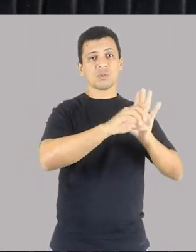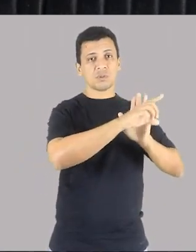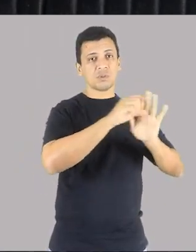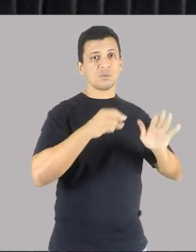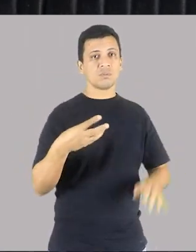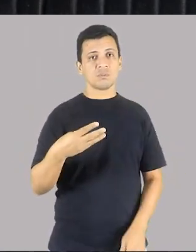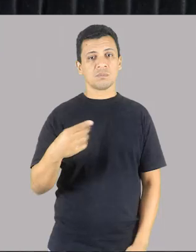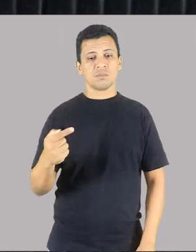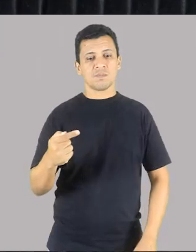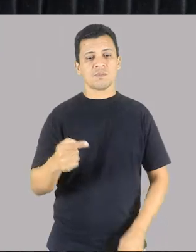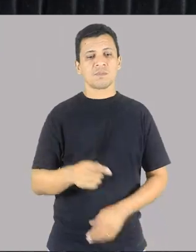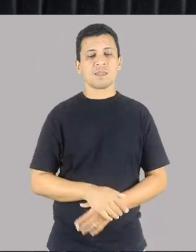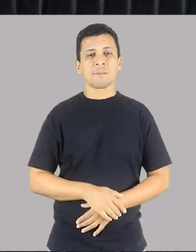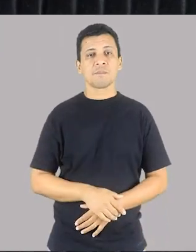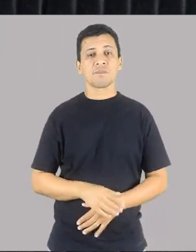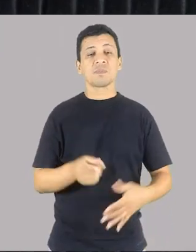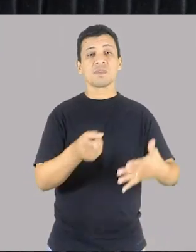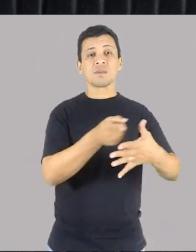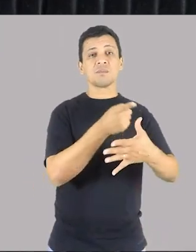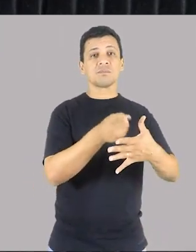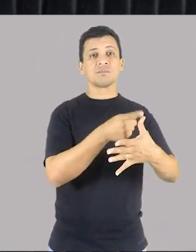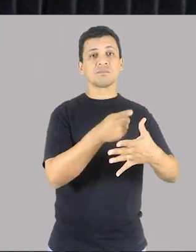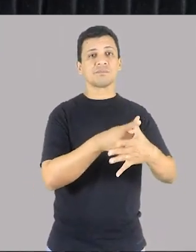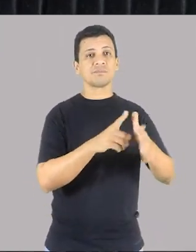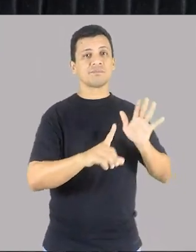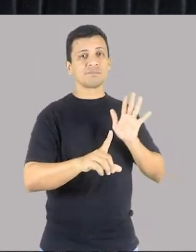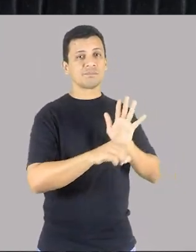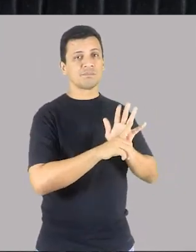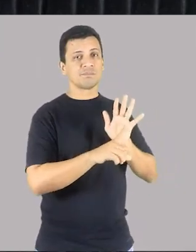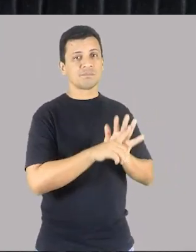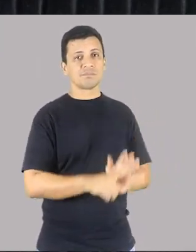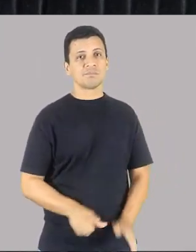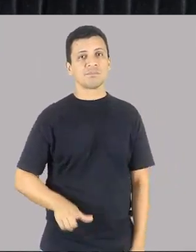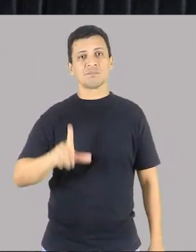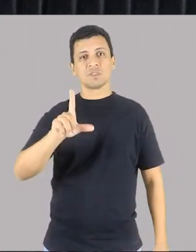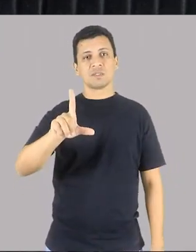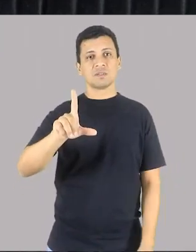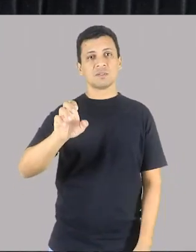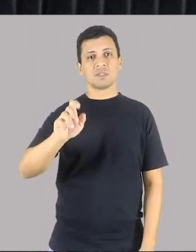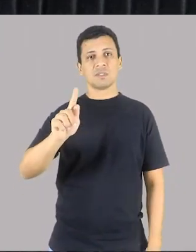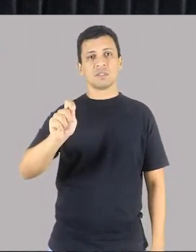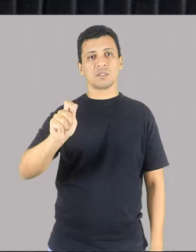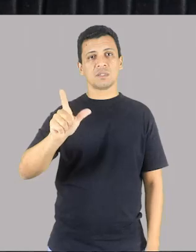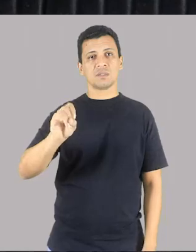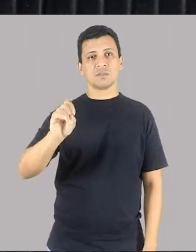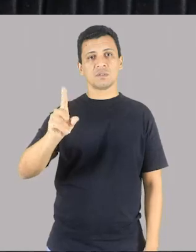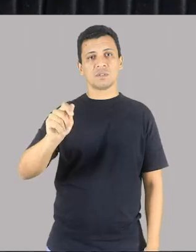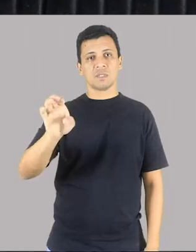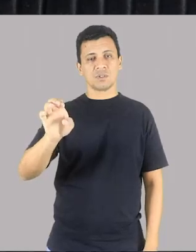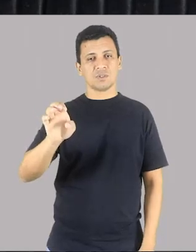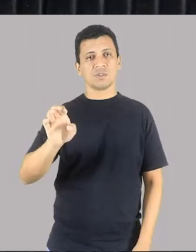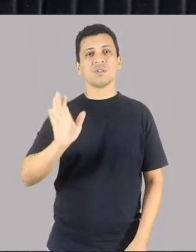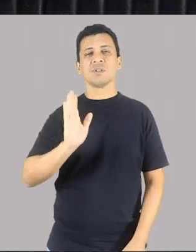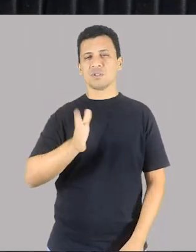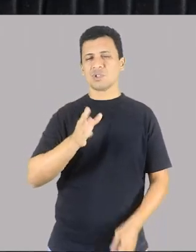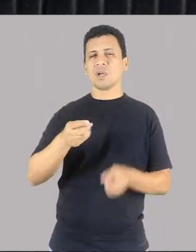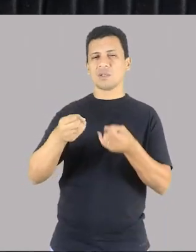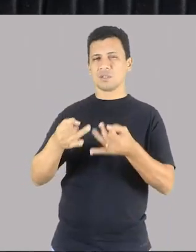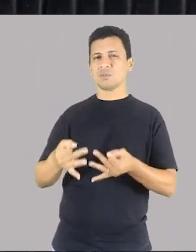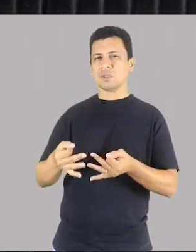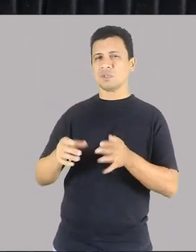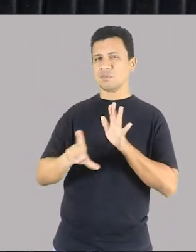legislação infraconstitucional. Então, nas leis, existem outros princípios expressos, mas esses são os princípios expressos da